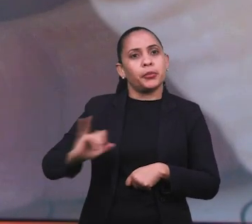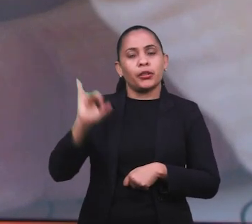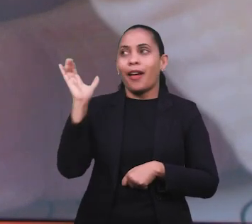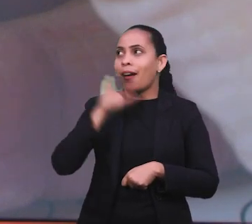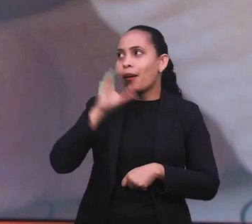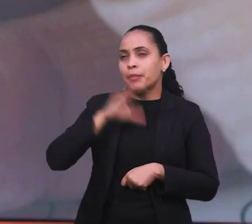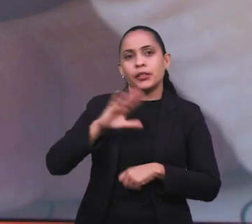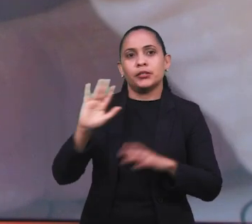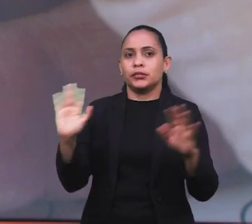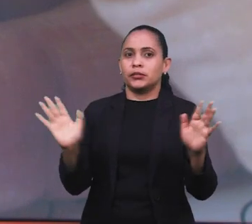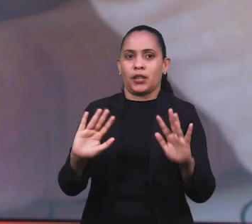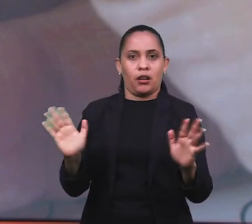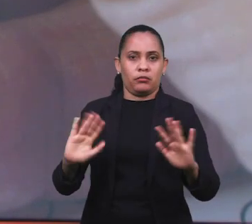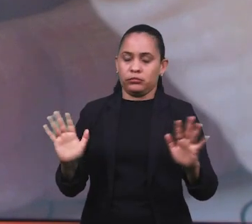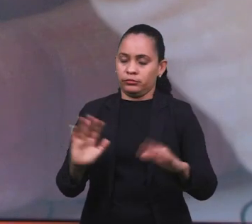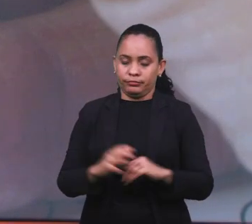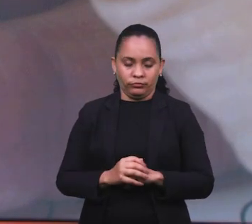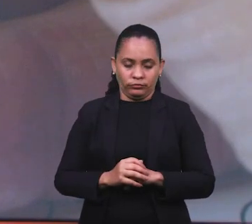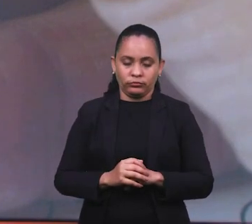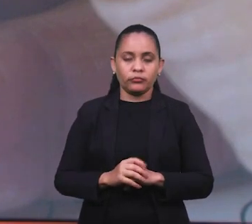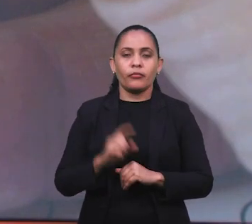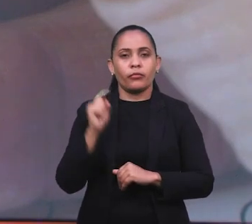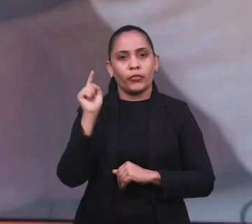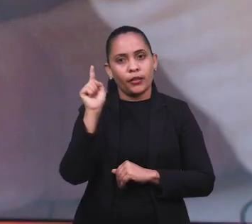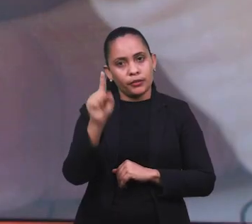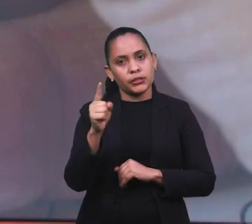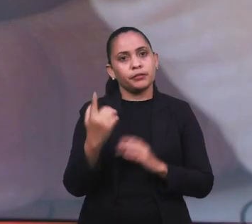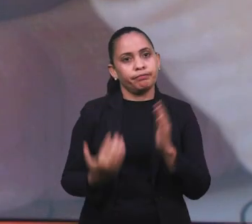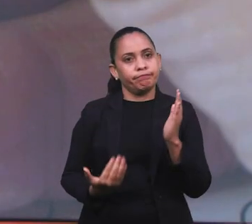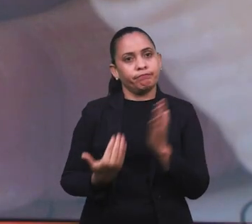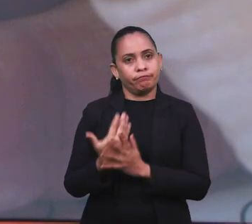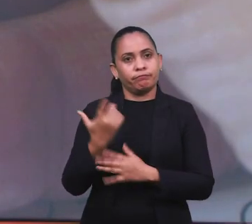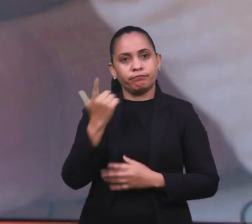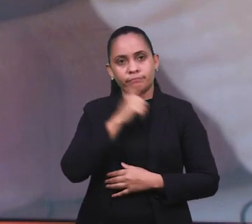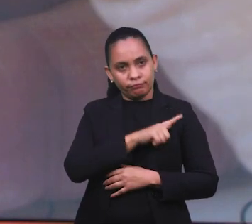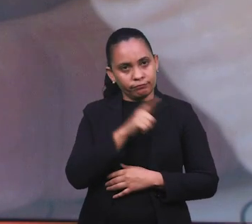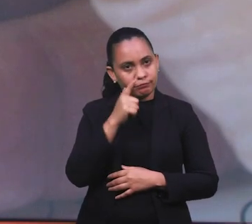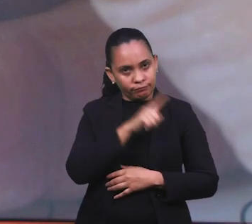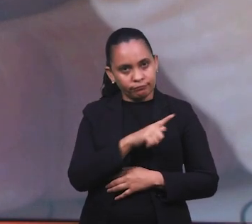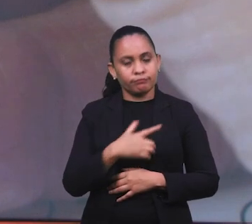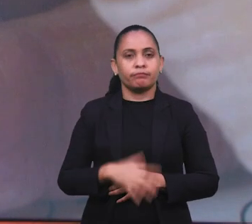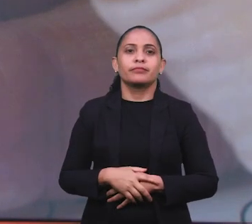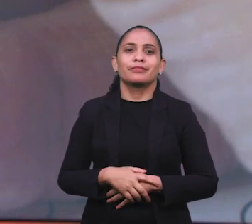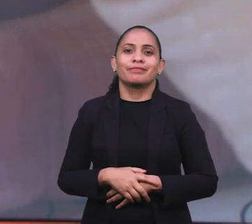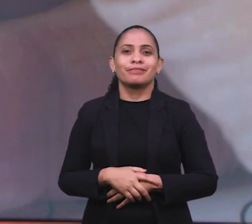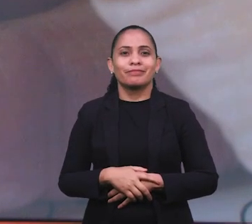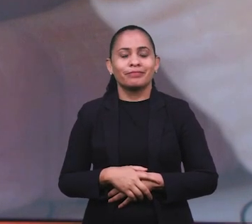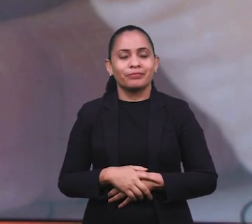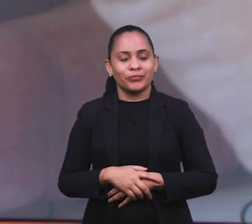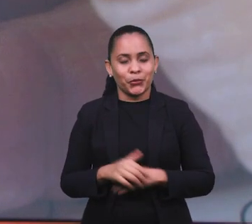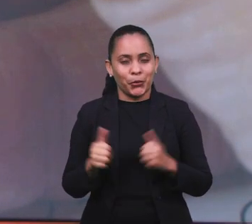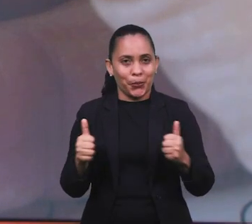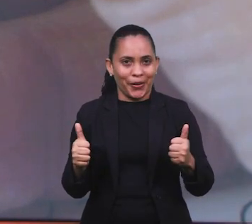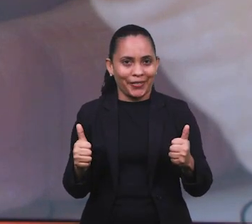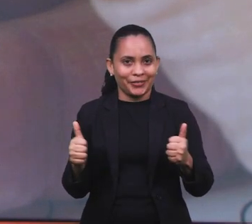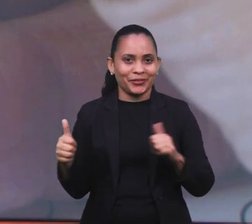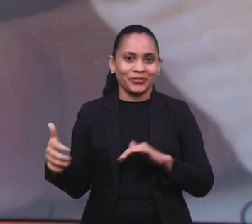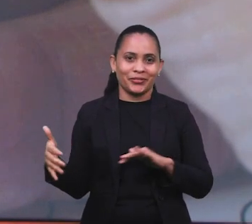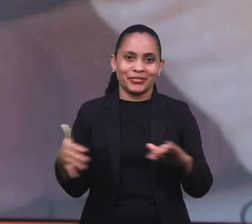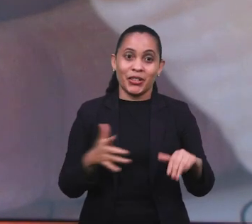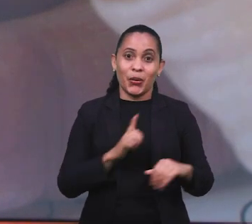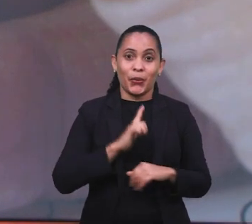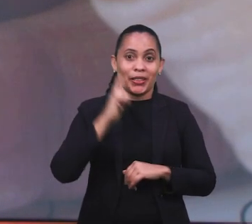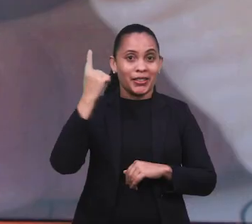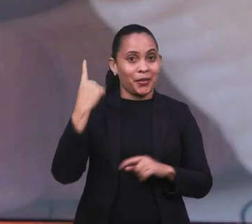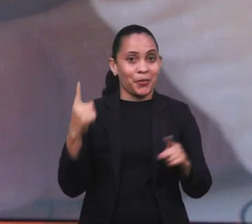importante. Não é a pressa, é a constância que vai fazer você chegar no seu objetivo de aprovação em concurso público. Tudo